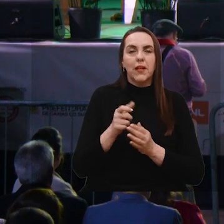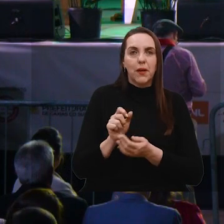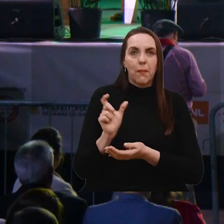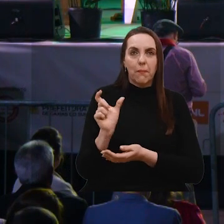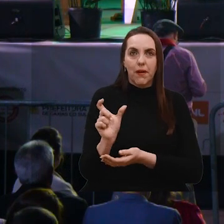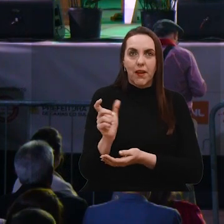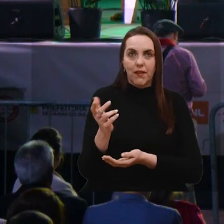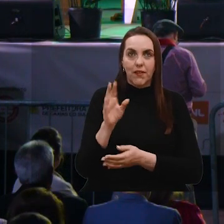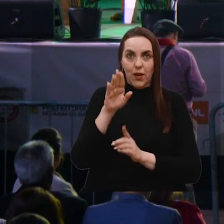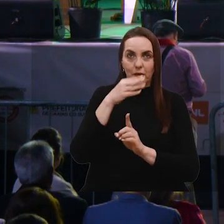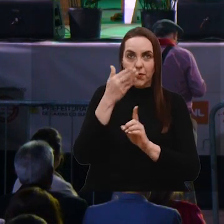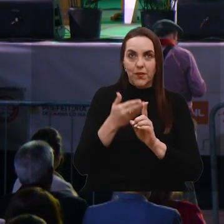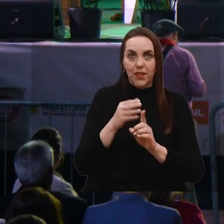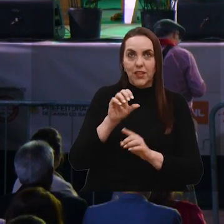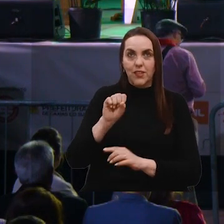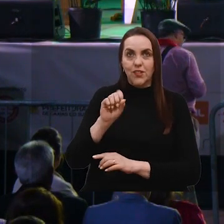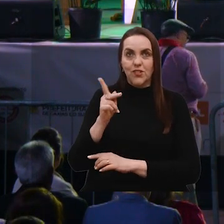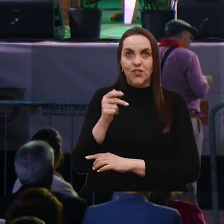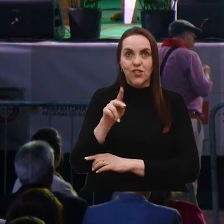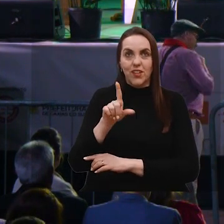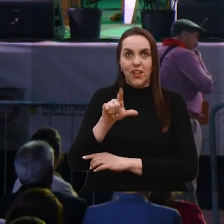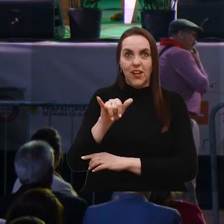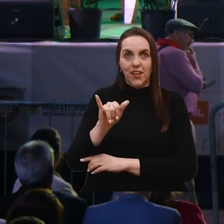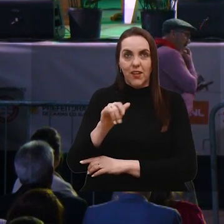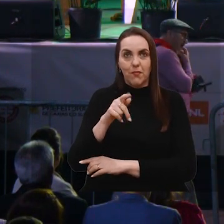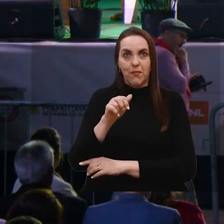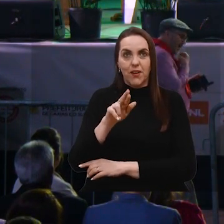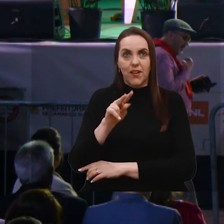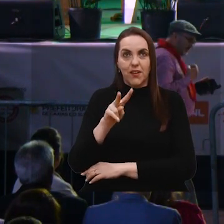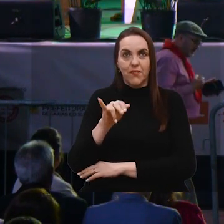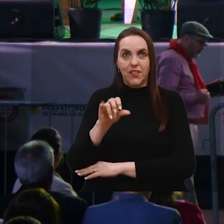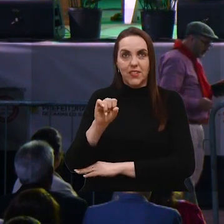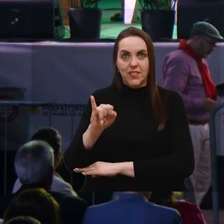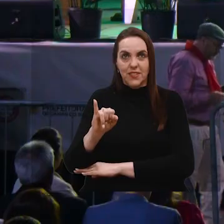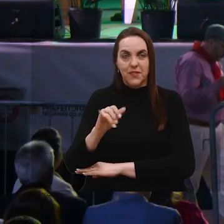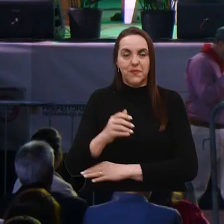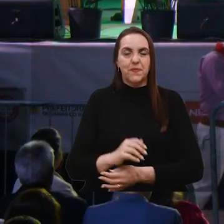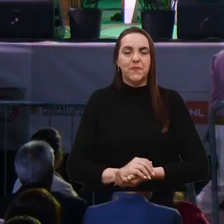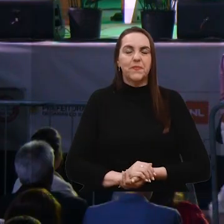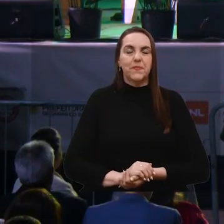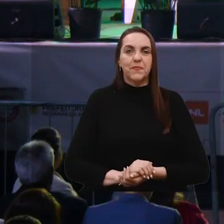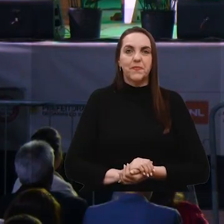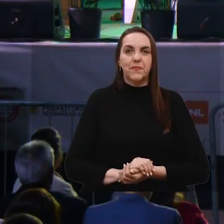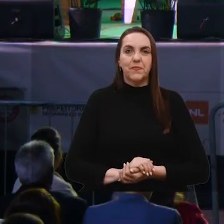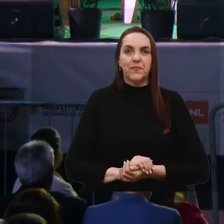Primeiramente, passamos a palavra à homenageada Shirley Paravisi.